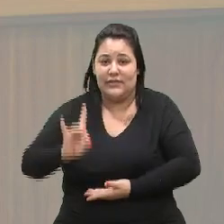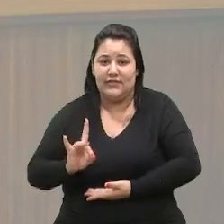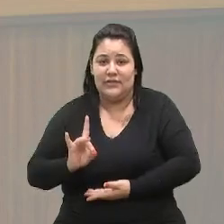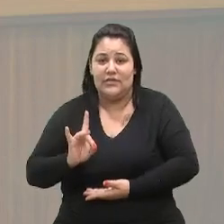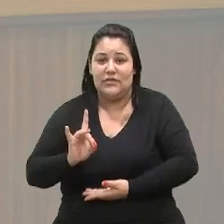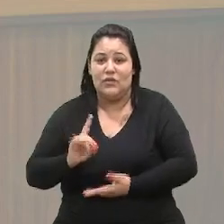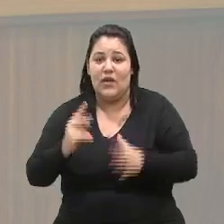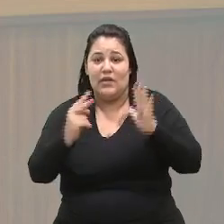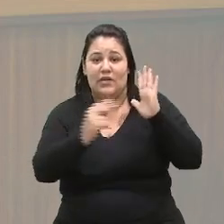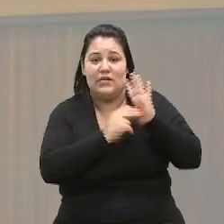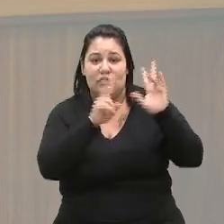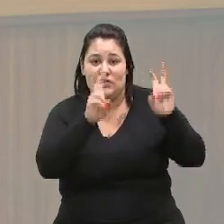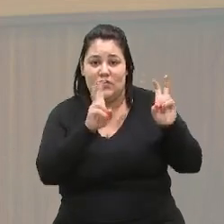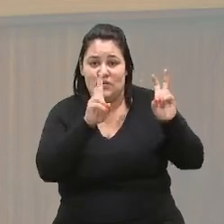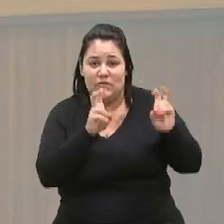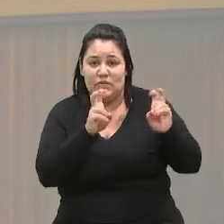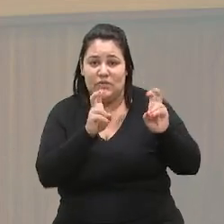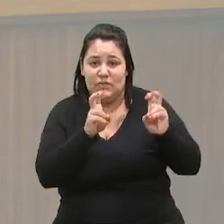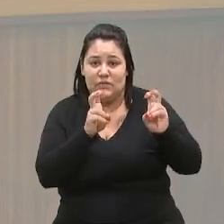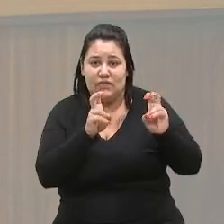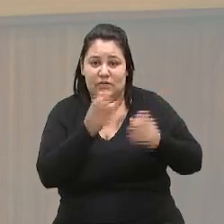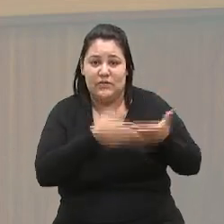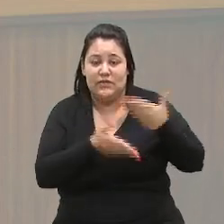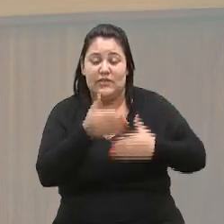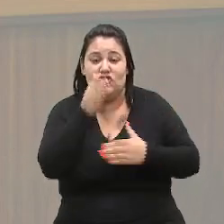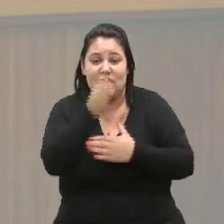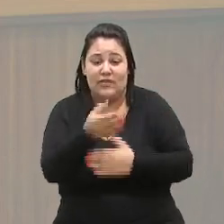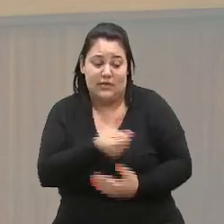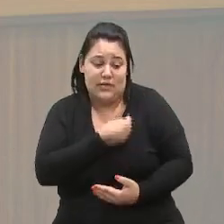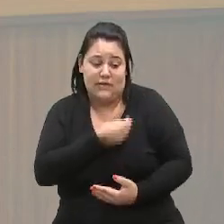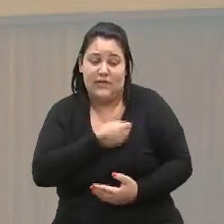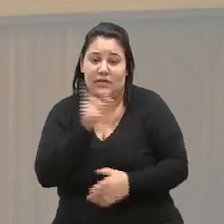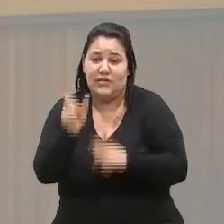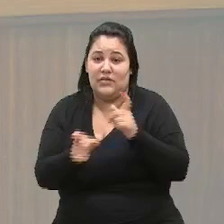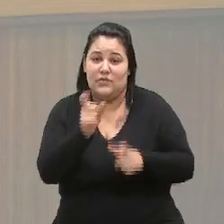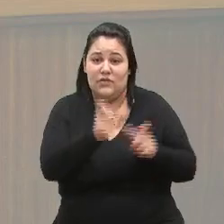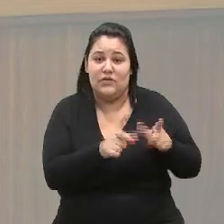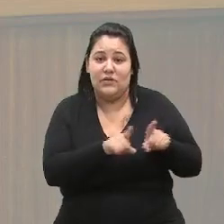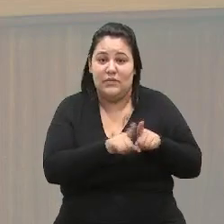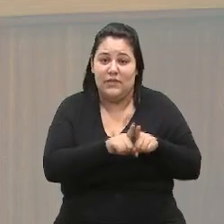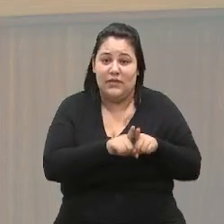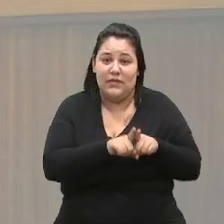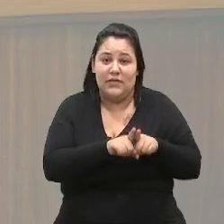sobre esse assunto que trata diretamente sobre a vida das pessoas, sobre a